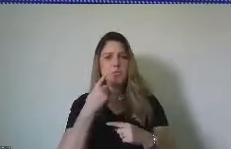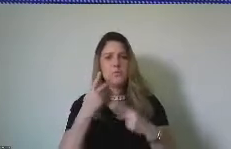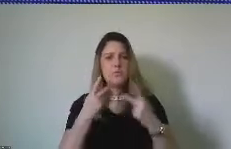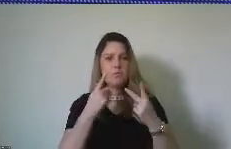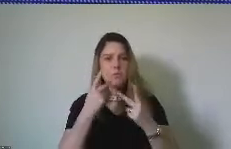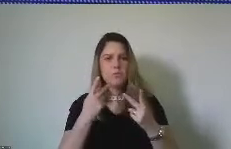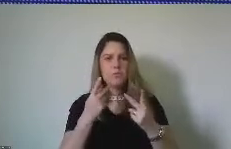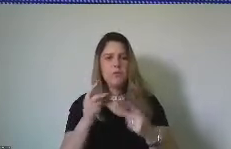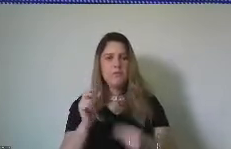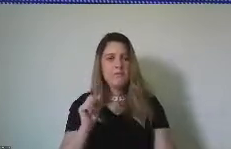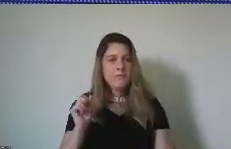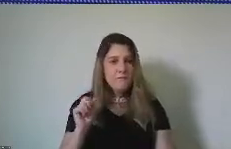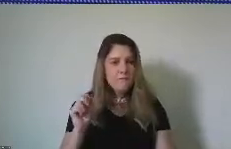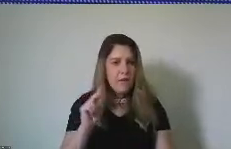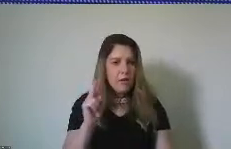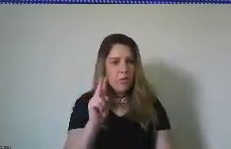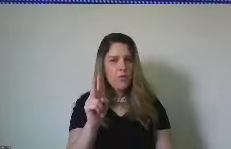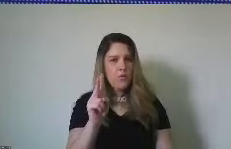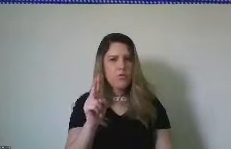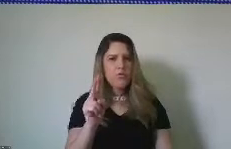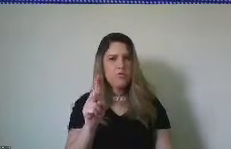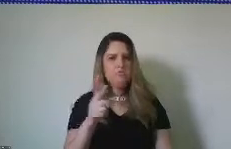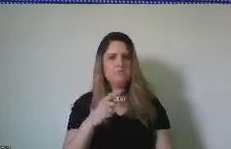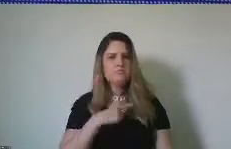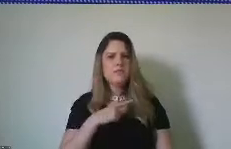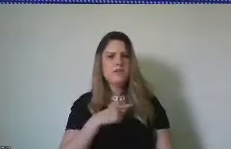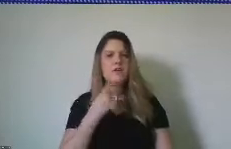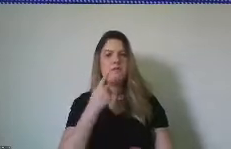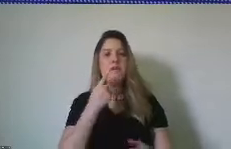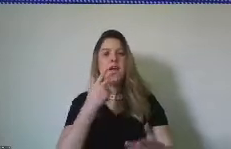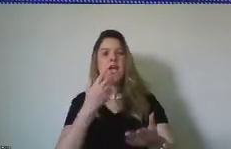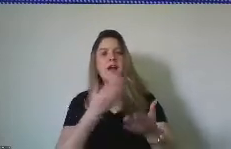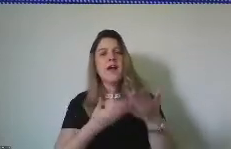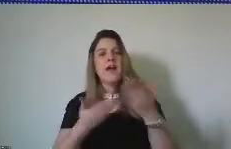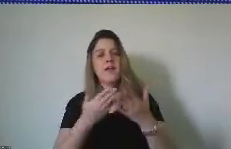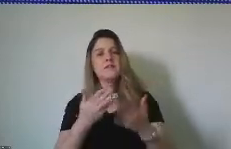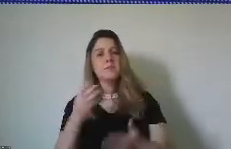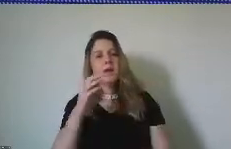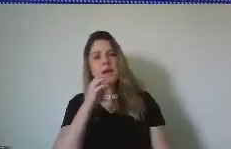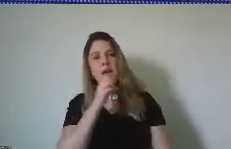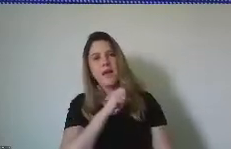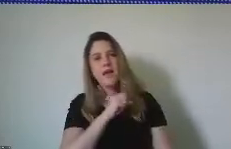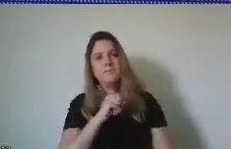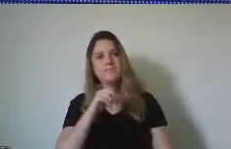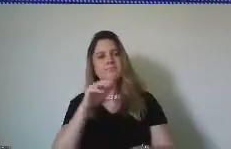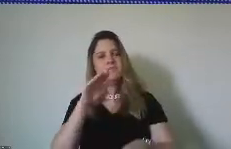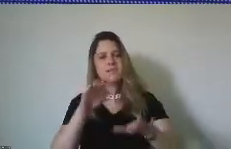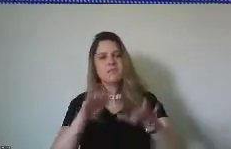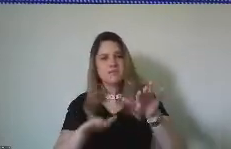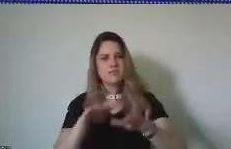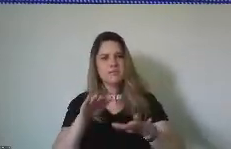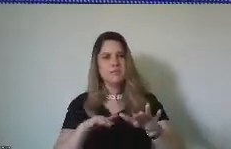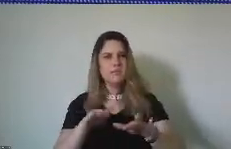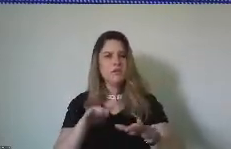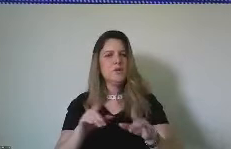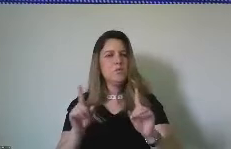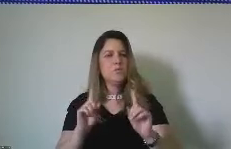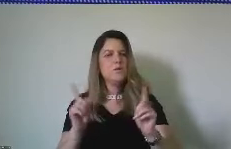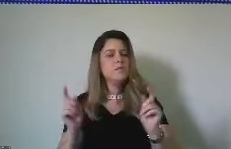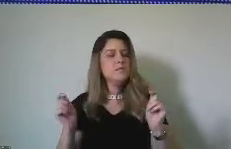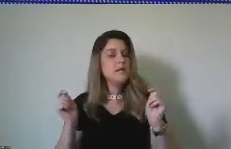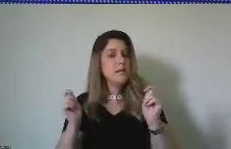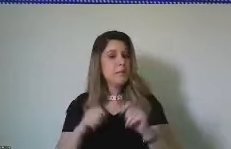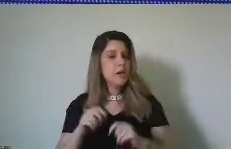valor do desastre porque a gente sempre tá falando em relação a uma rap estabelecida E aí não necessariamente os